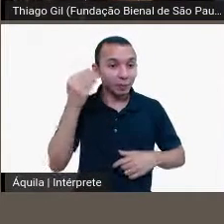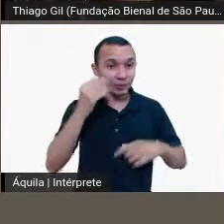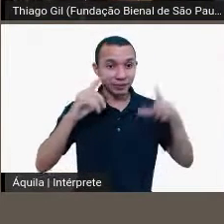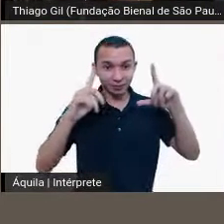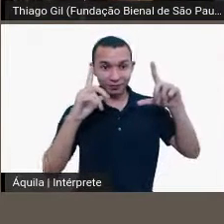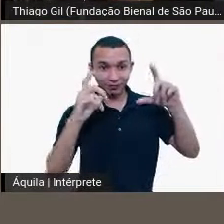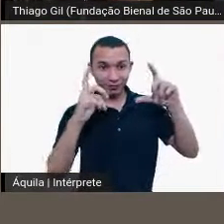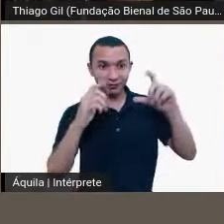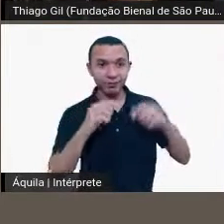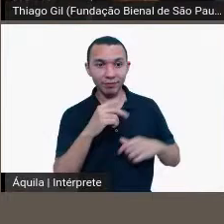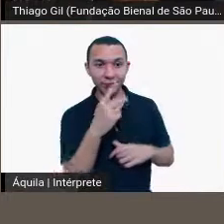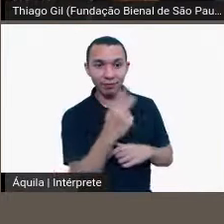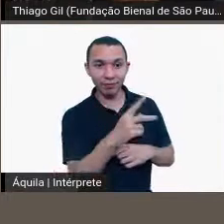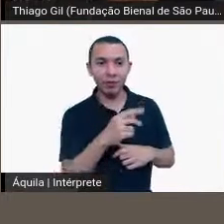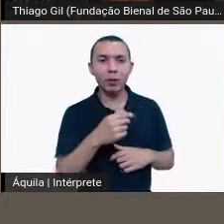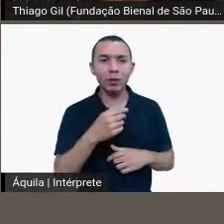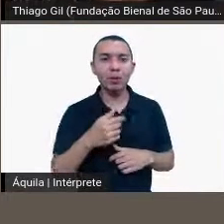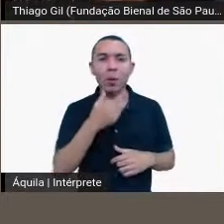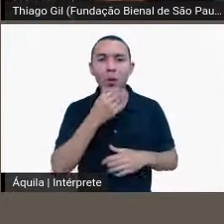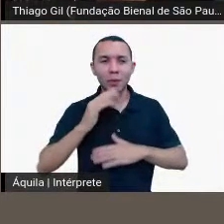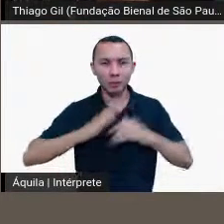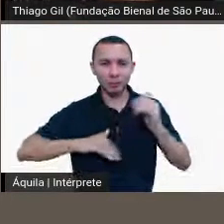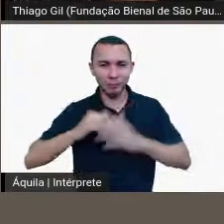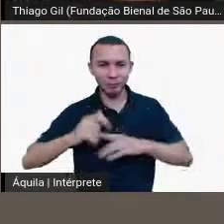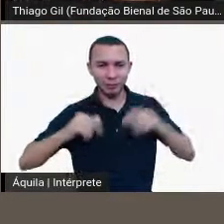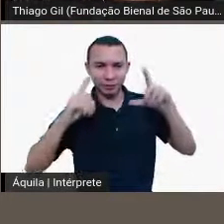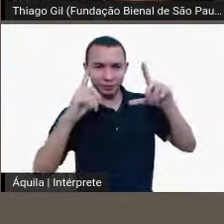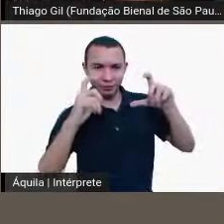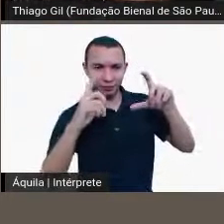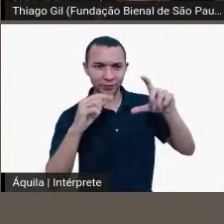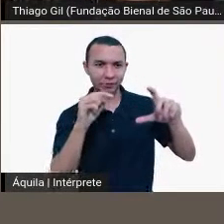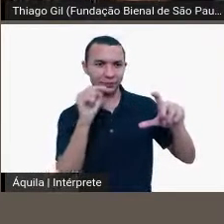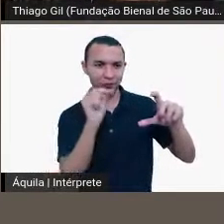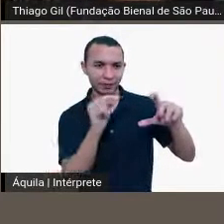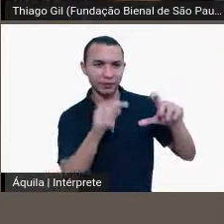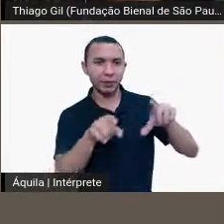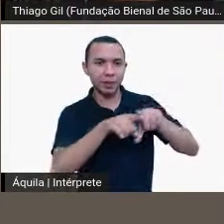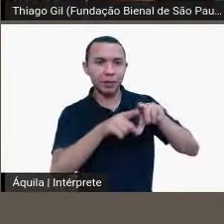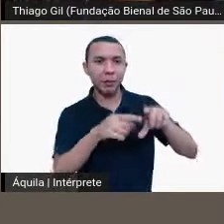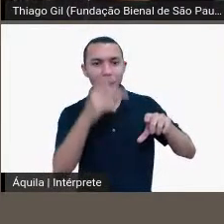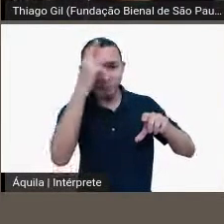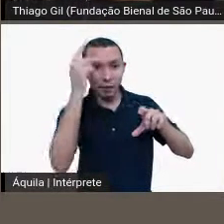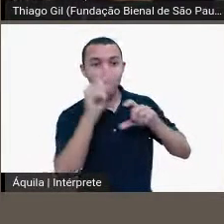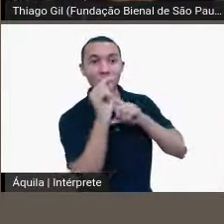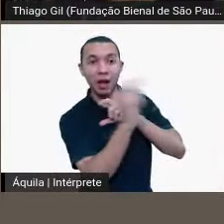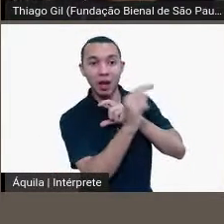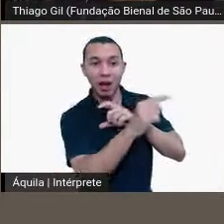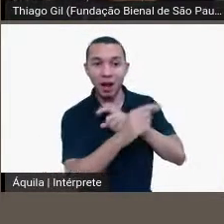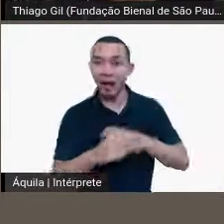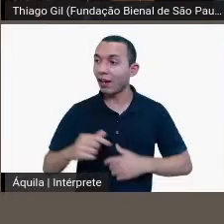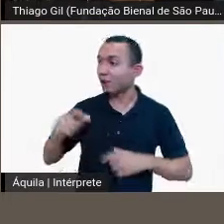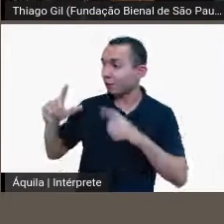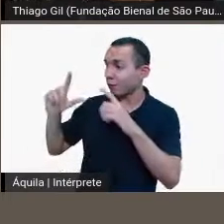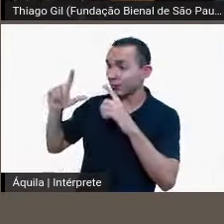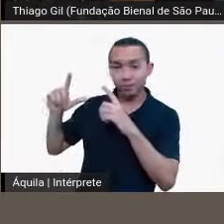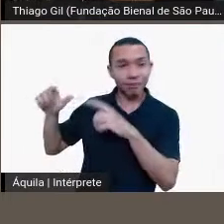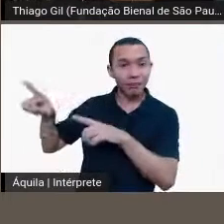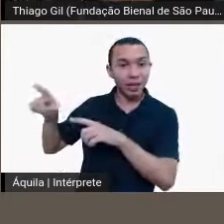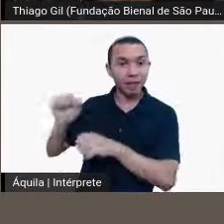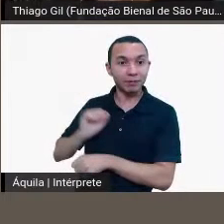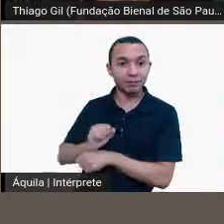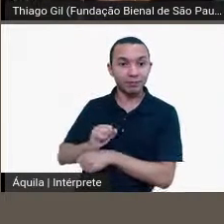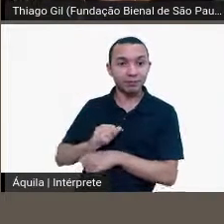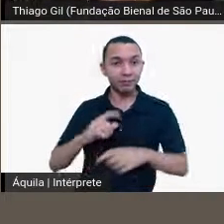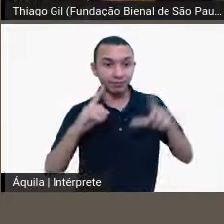essa relação entre o fotógrafo, a câmera e os sujeitos fotografados, nesse momento, Oswald já é capaz